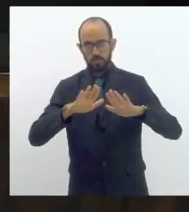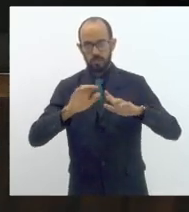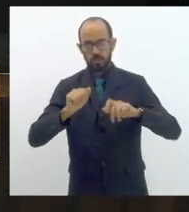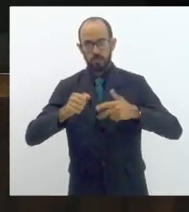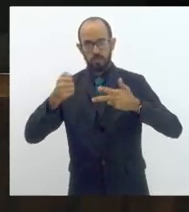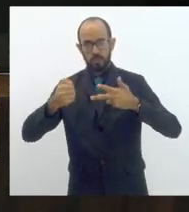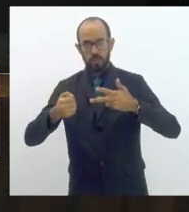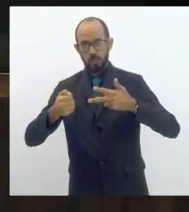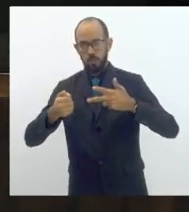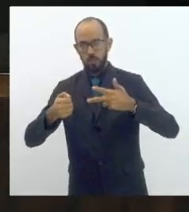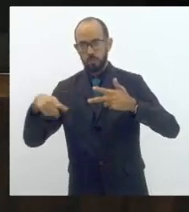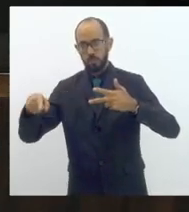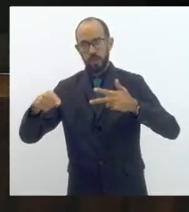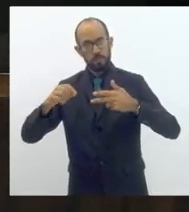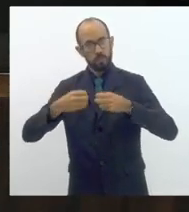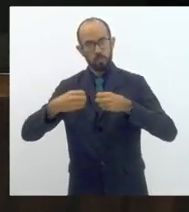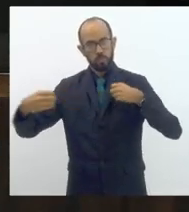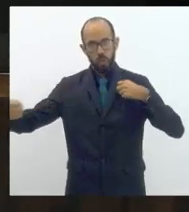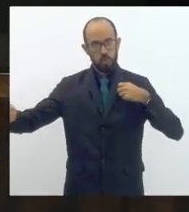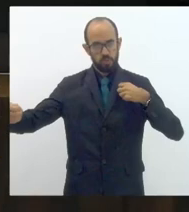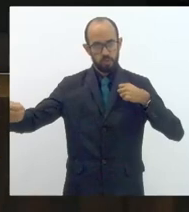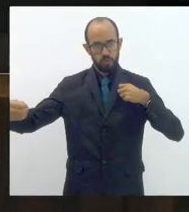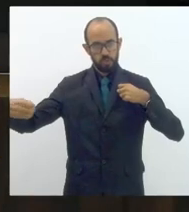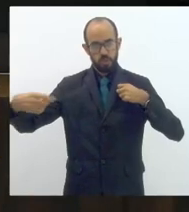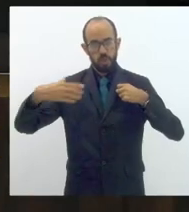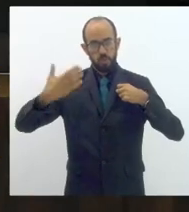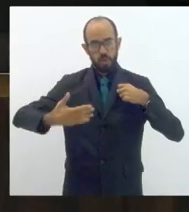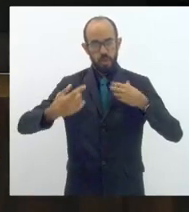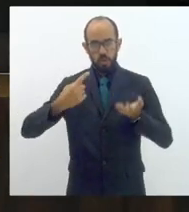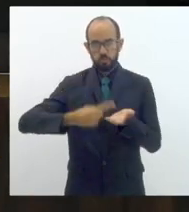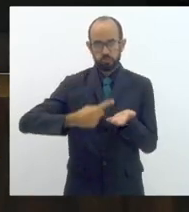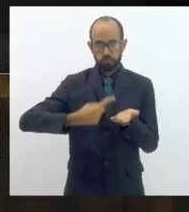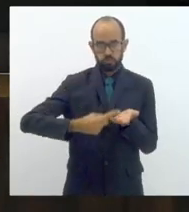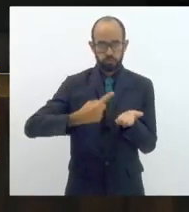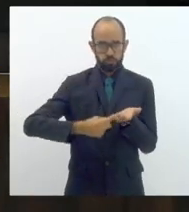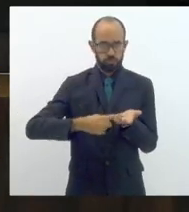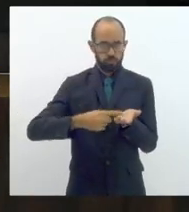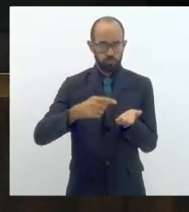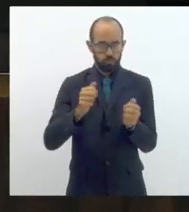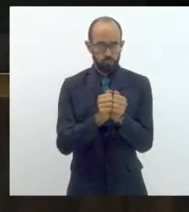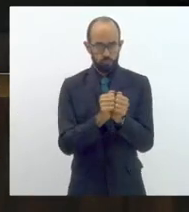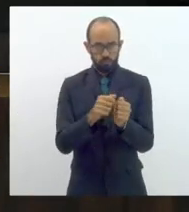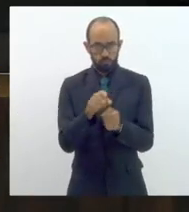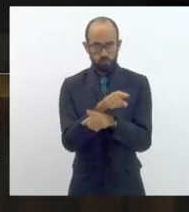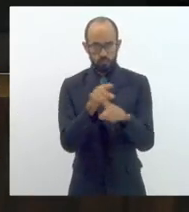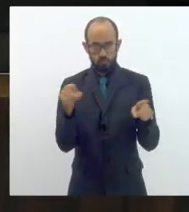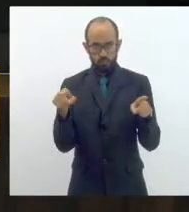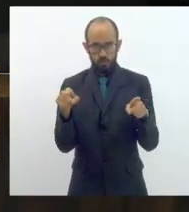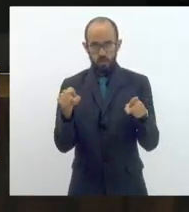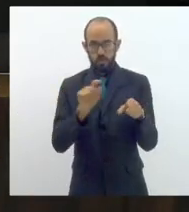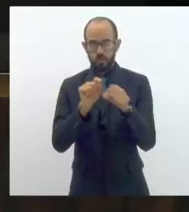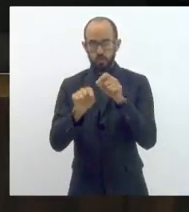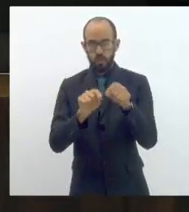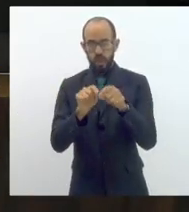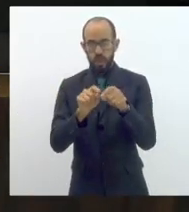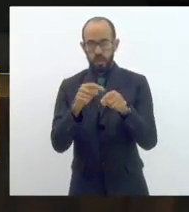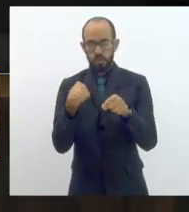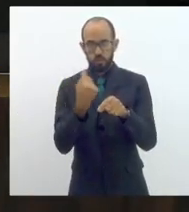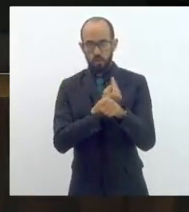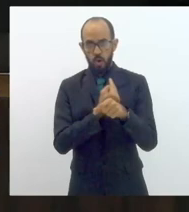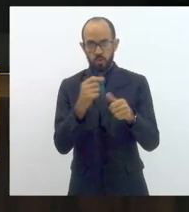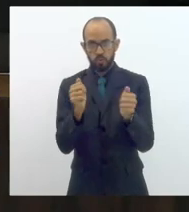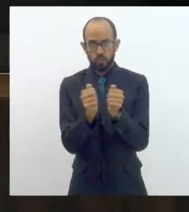muito distante. E aí eu quero firmar junto a vocês um compromisso de nós juntos,